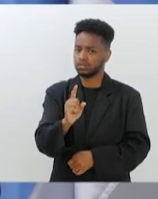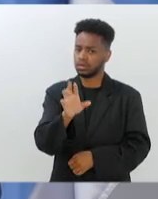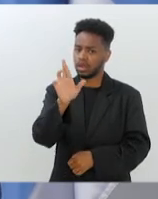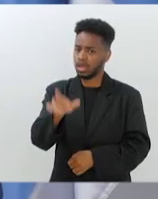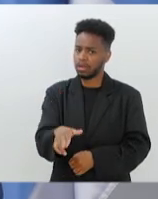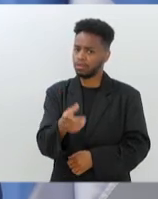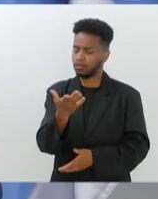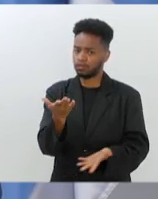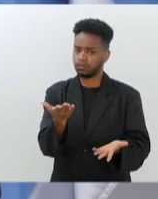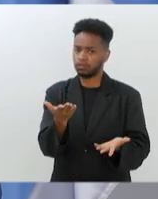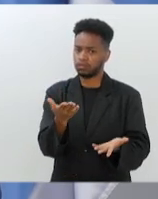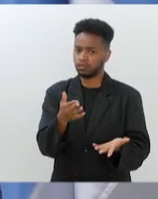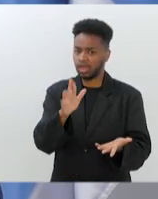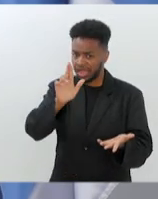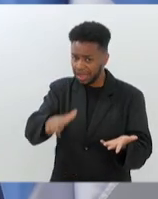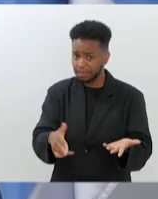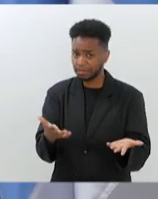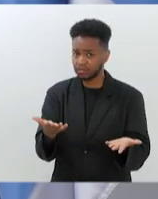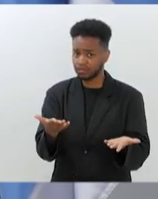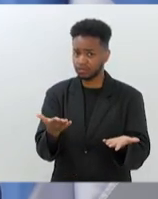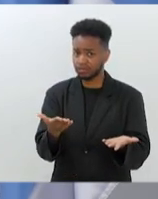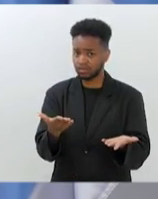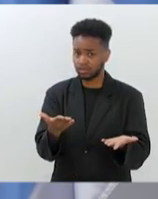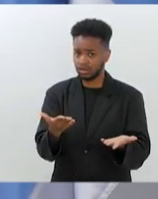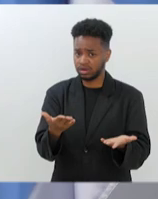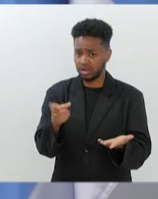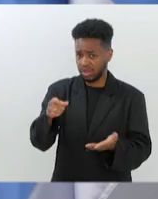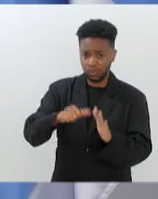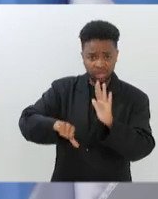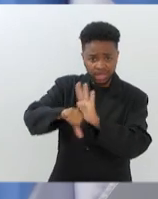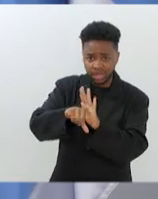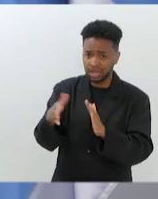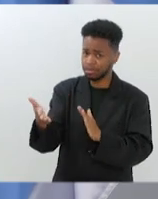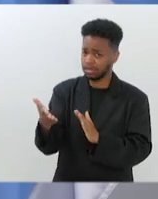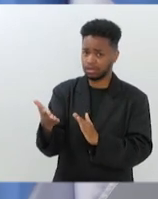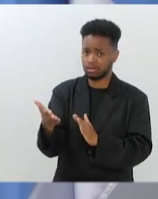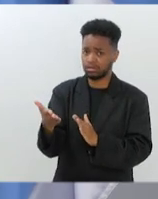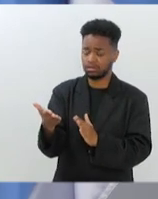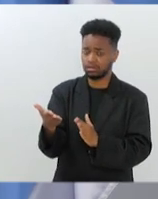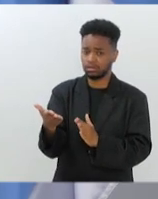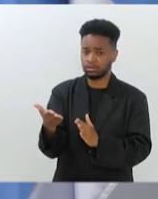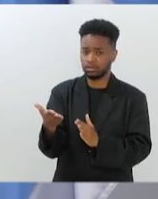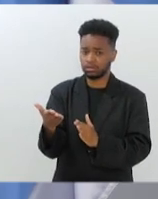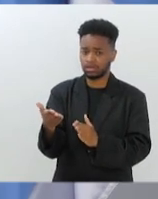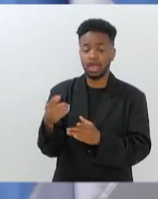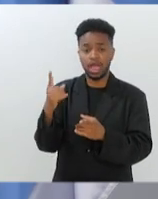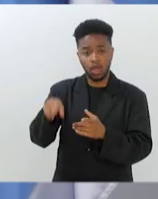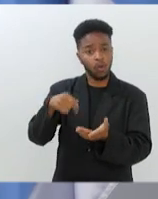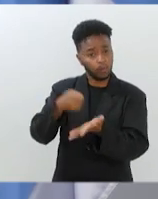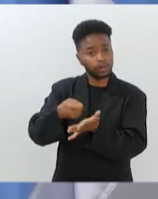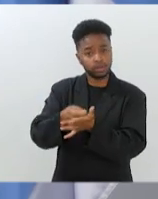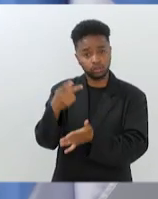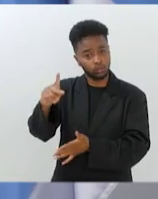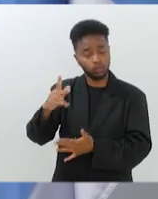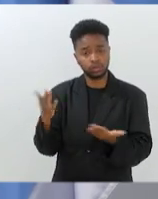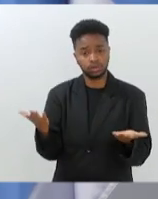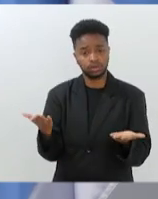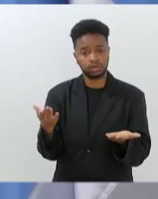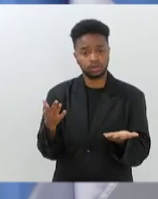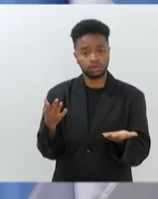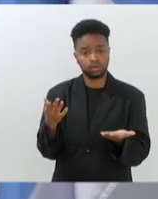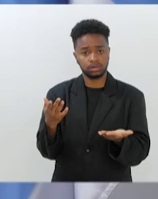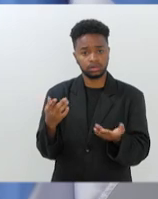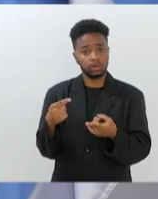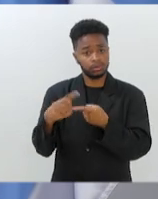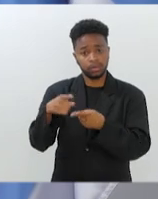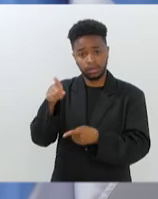recusar recusar essa crescência esse crime essa or crim que tava ali era dever da senhora era dever da